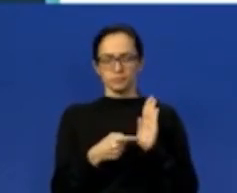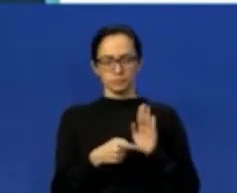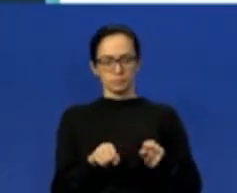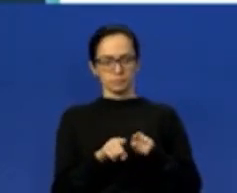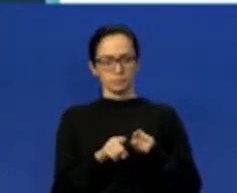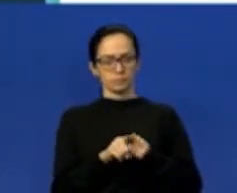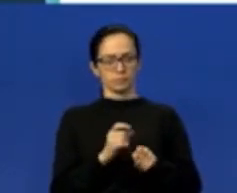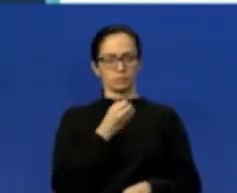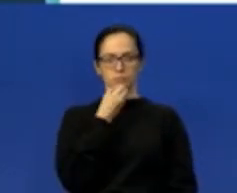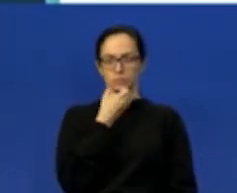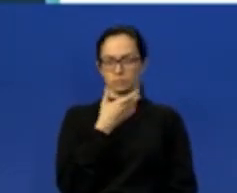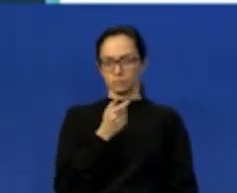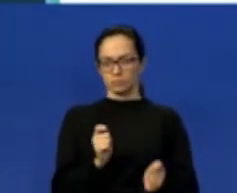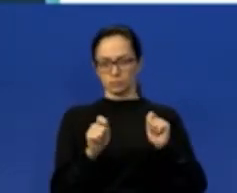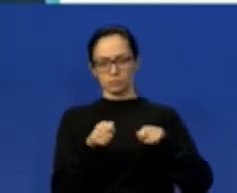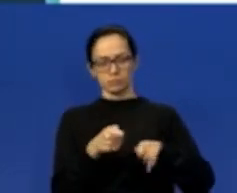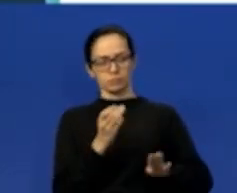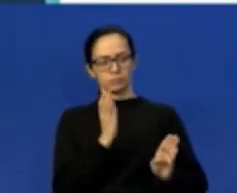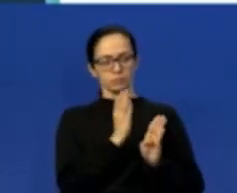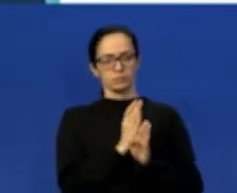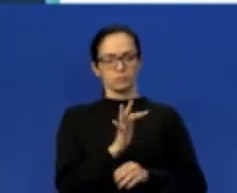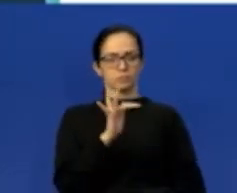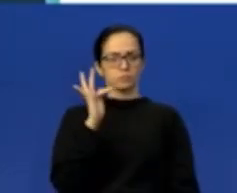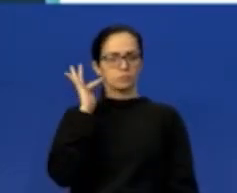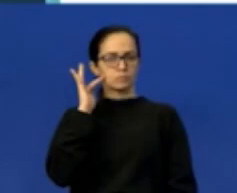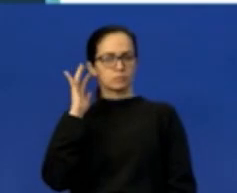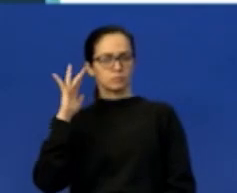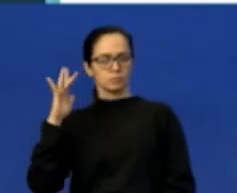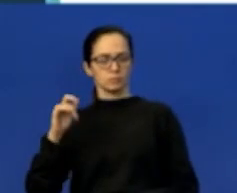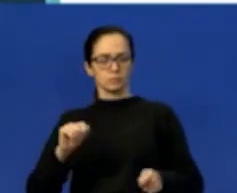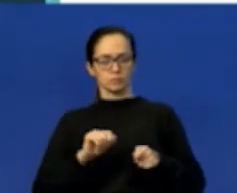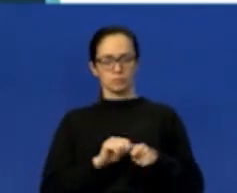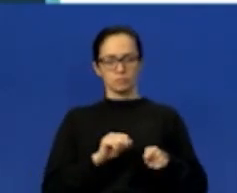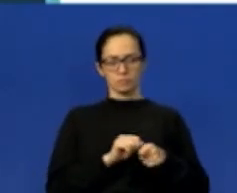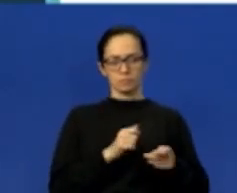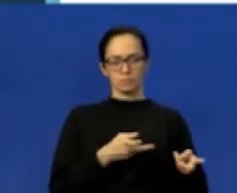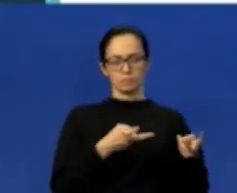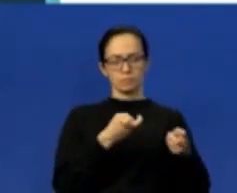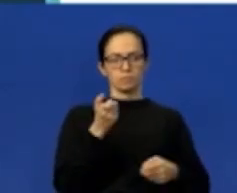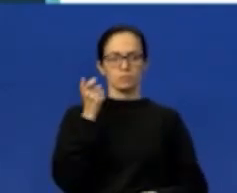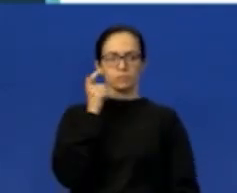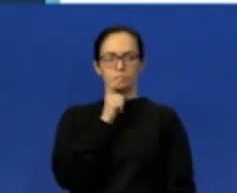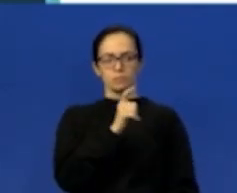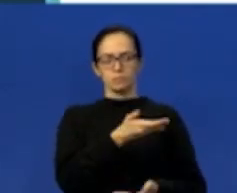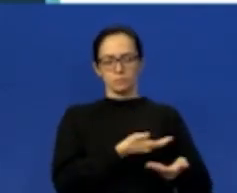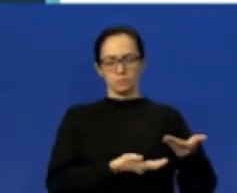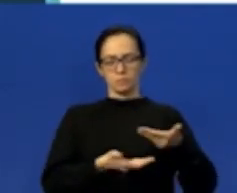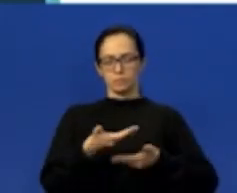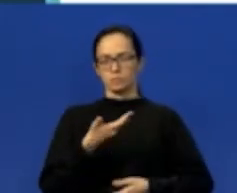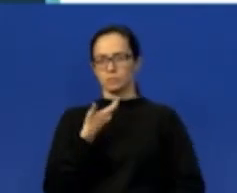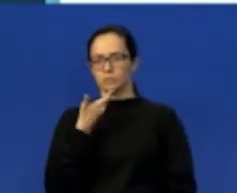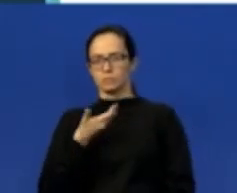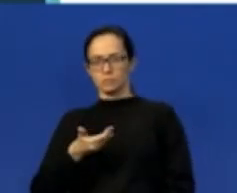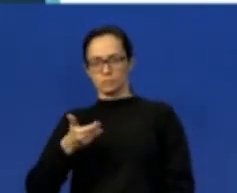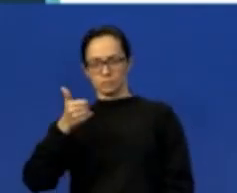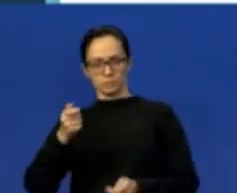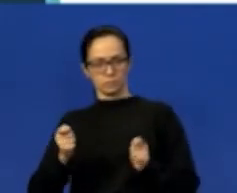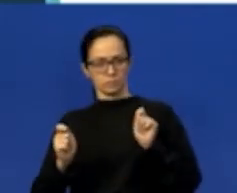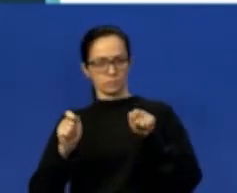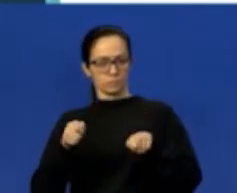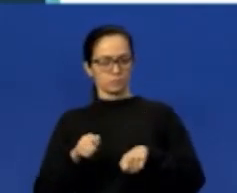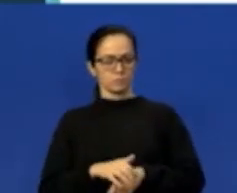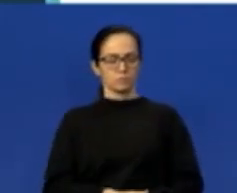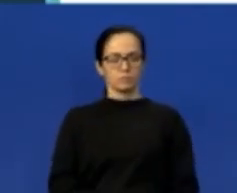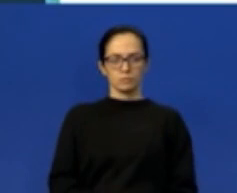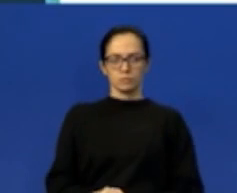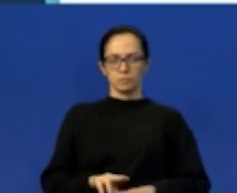vão buscar lá identidades filosóficas também, identidades que possam trazer o melhor convívio social. Obviamente, essas academias